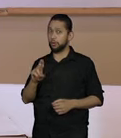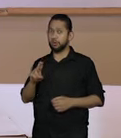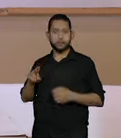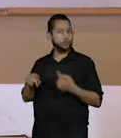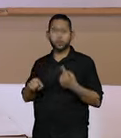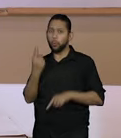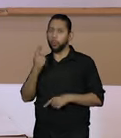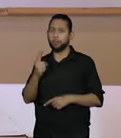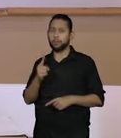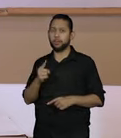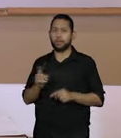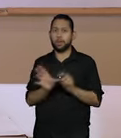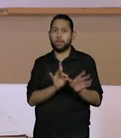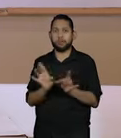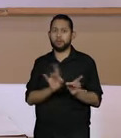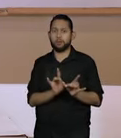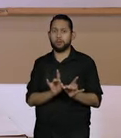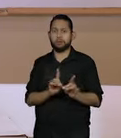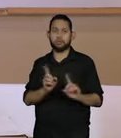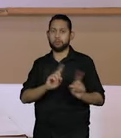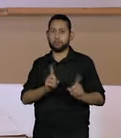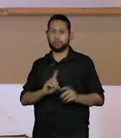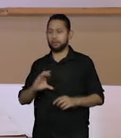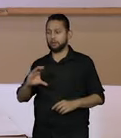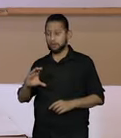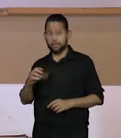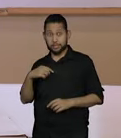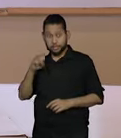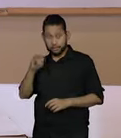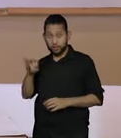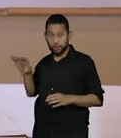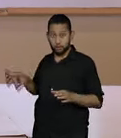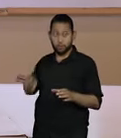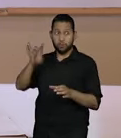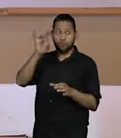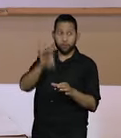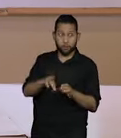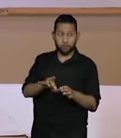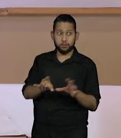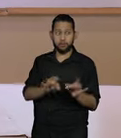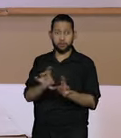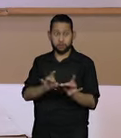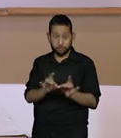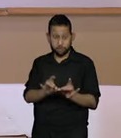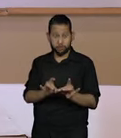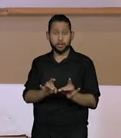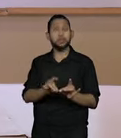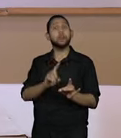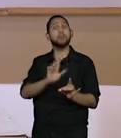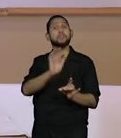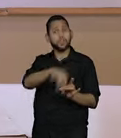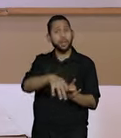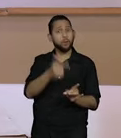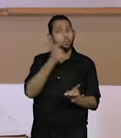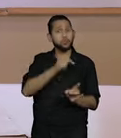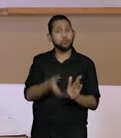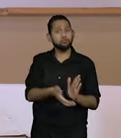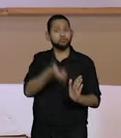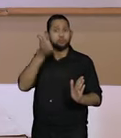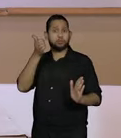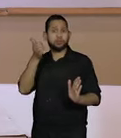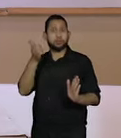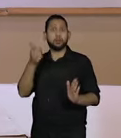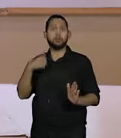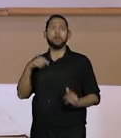O catalisador, a gente regenera ele no final. E aí a gente usa, no caso aqui do laboratório, eu uso